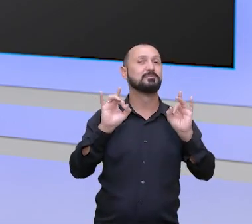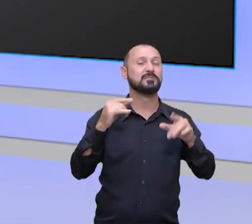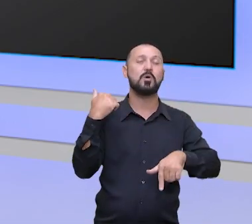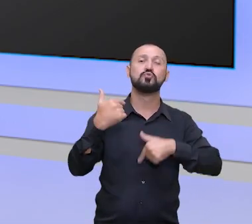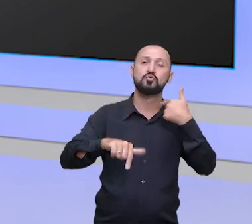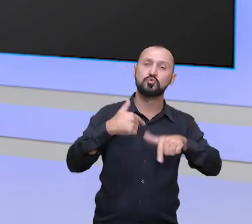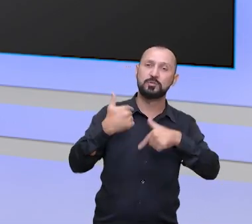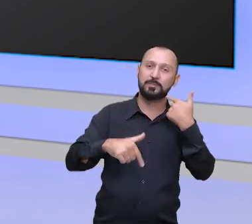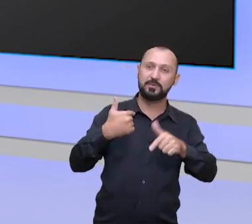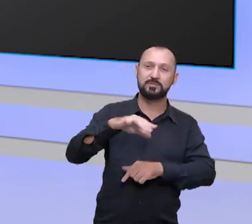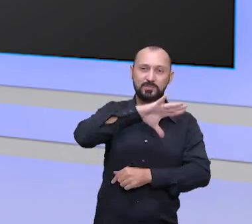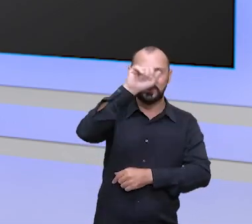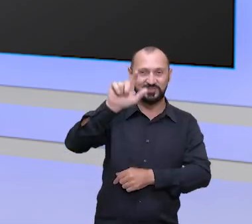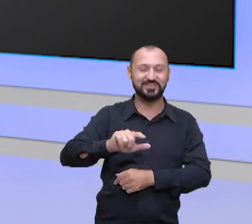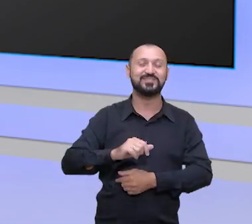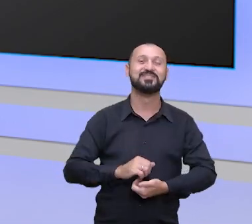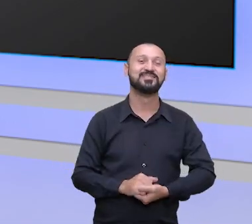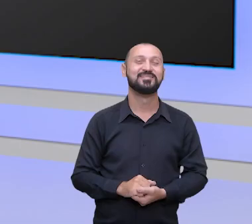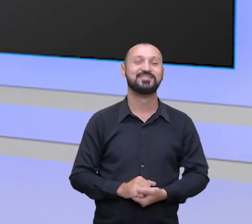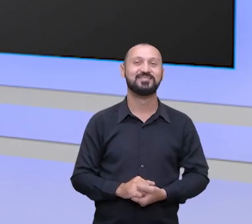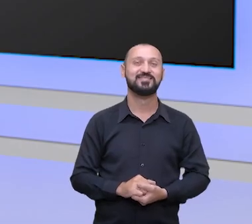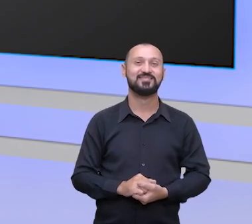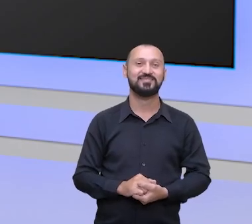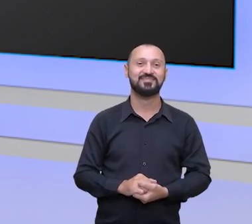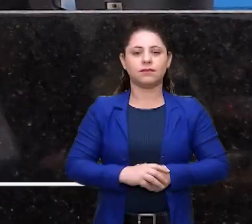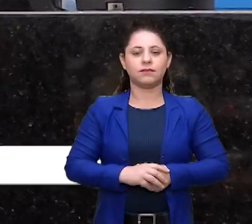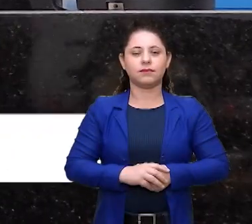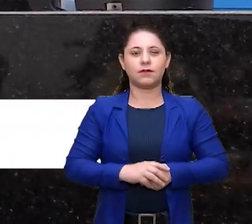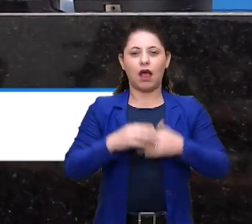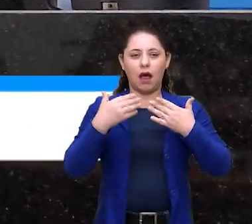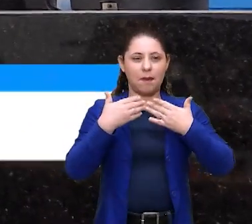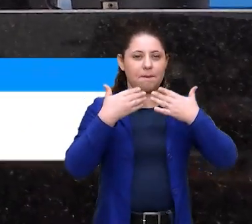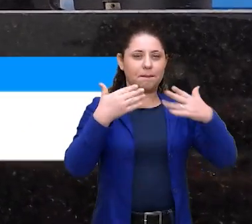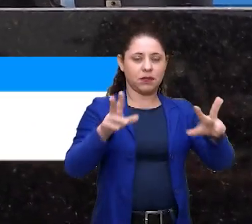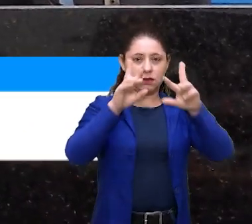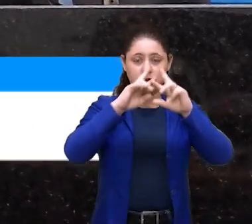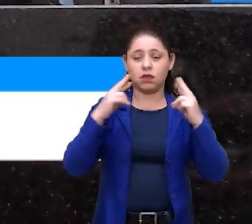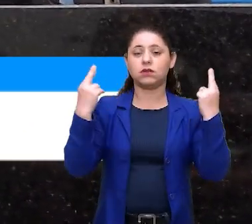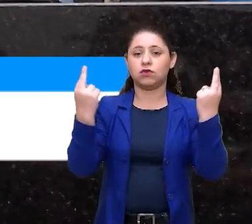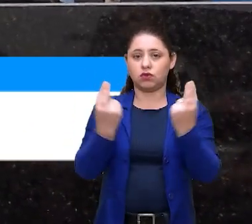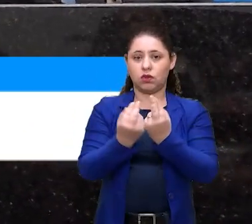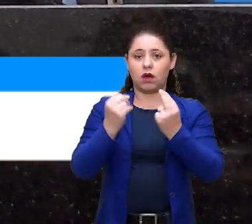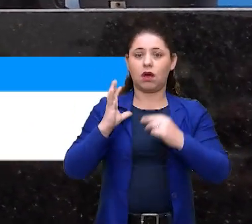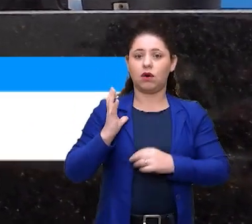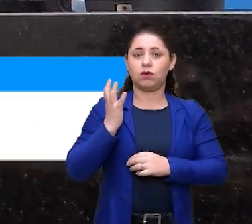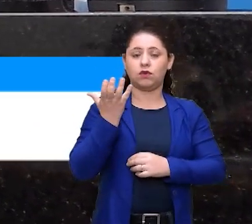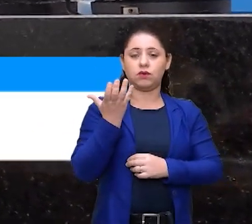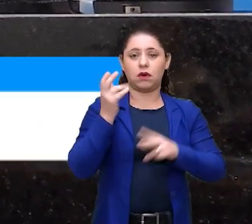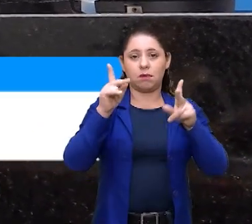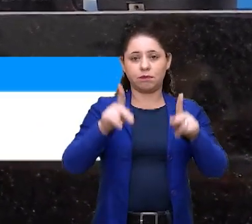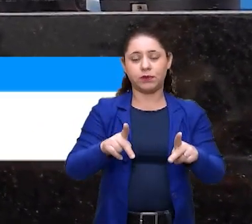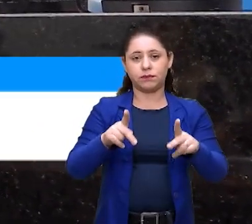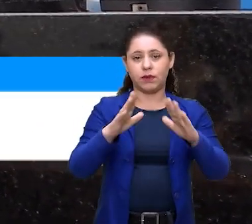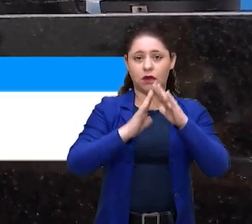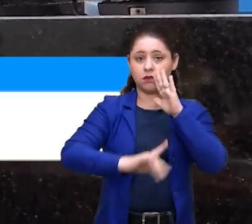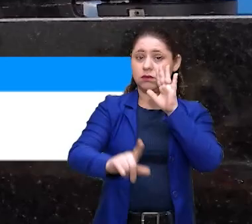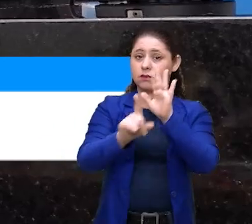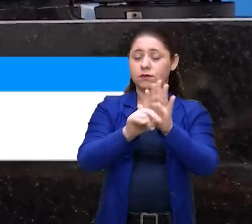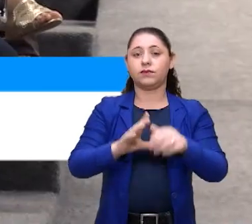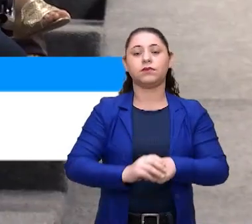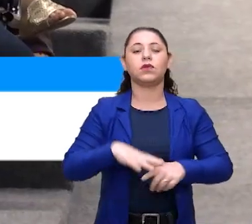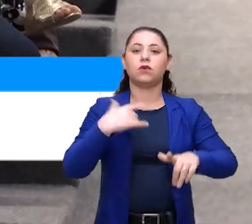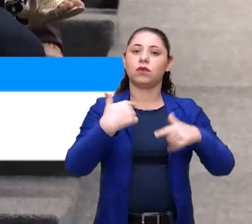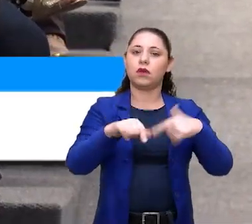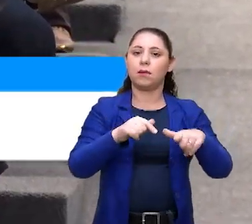solene em homenagem aos trabalhadores sul-mato-grossenses. Na reabertura das solenidades realizada com a presença do público na Casa de